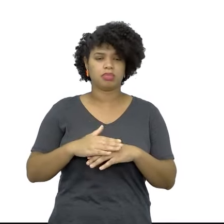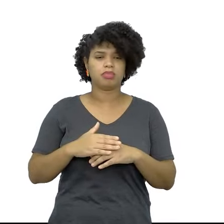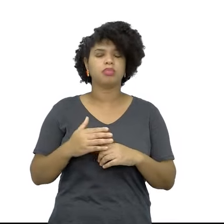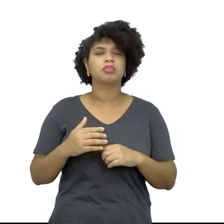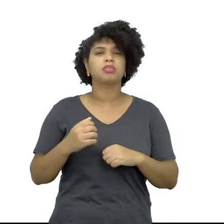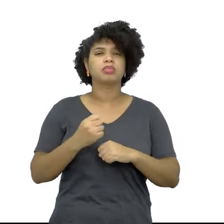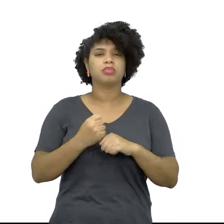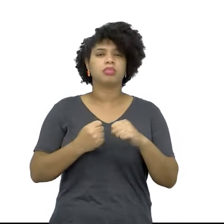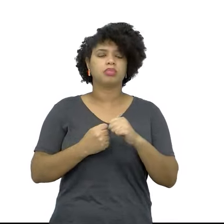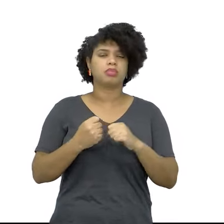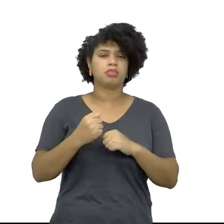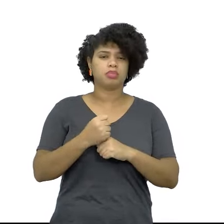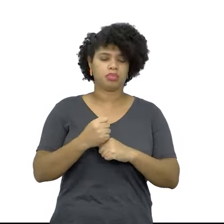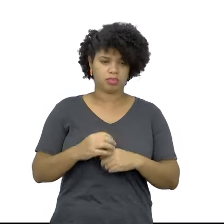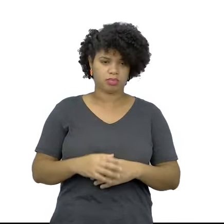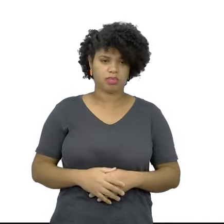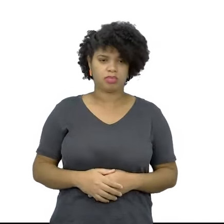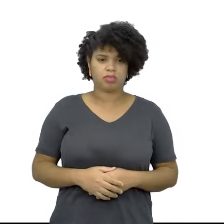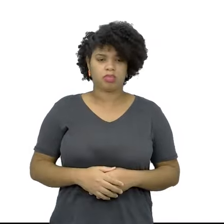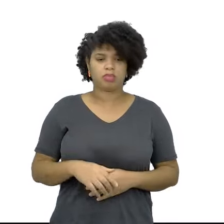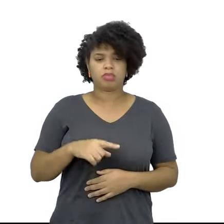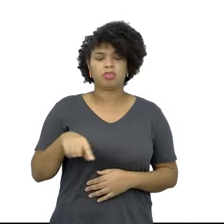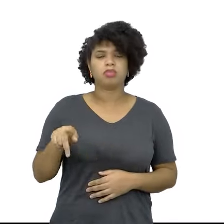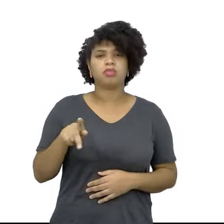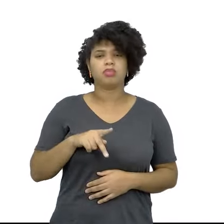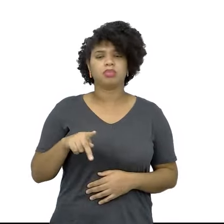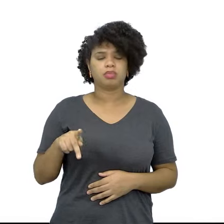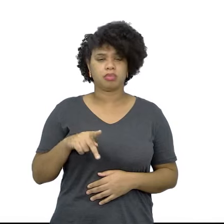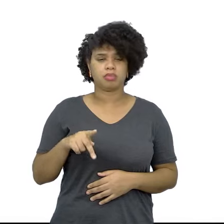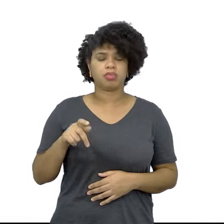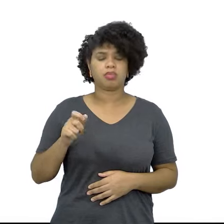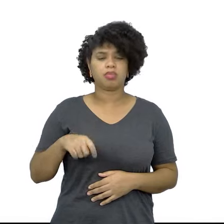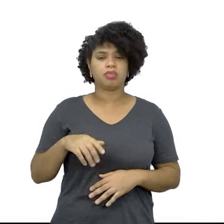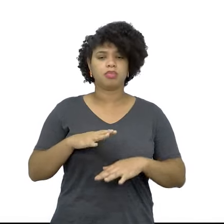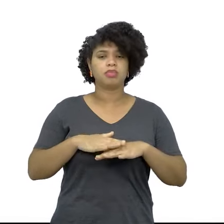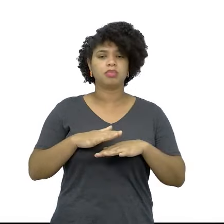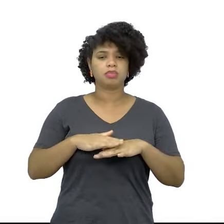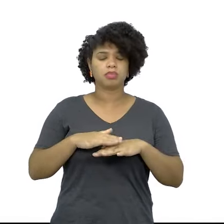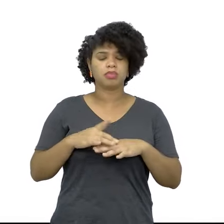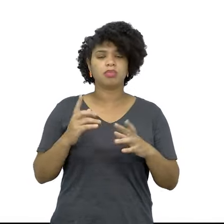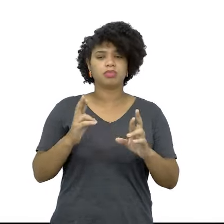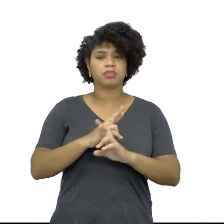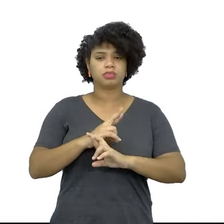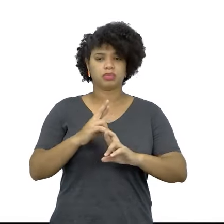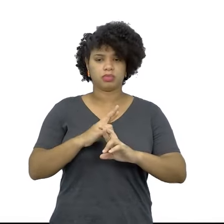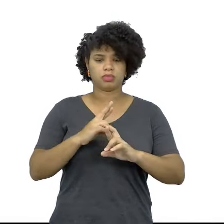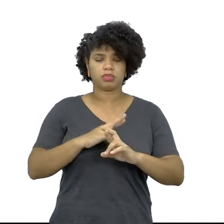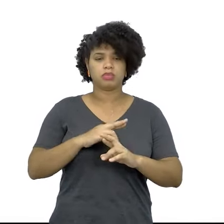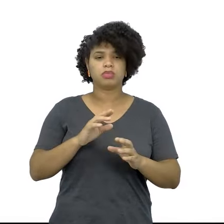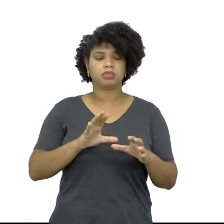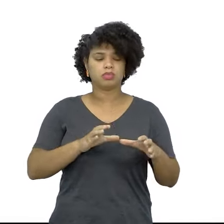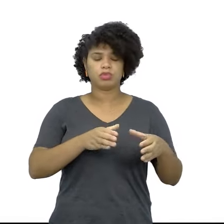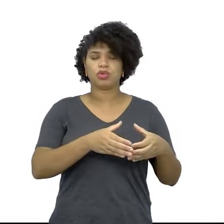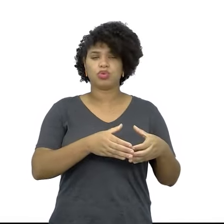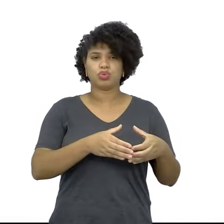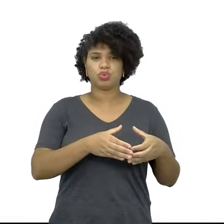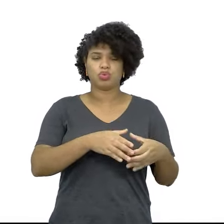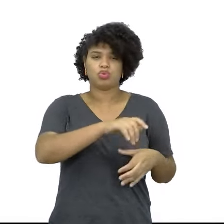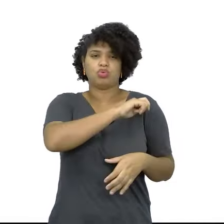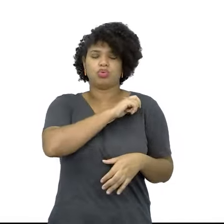saberes. Então, é muito importante que você, professor, professora, estabeleça essa relação com a sua turma, que